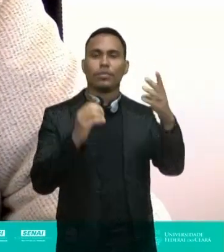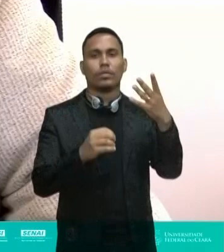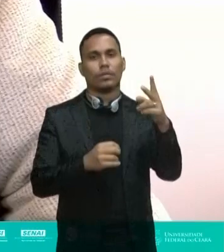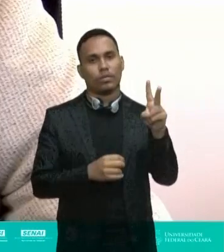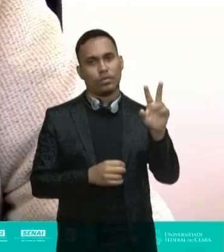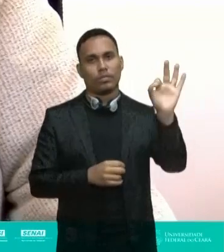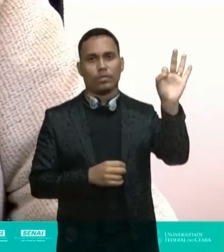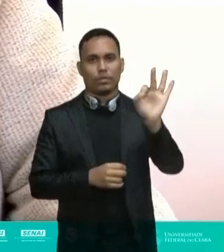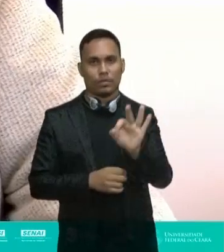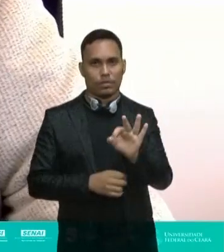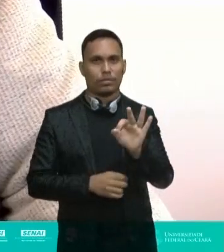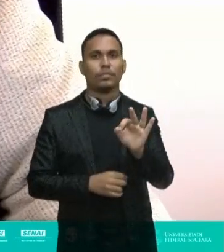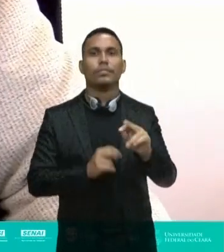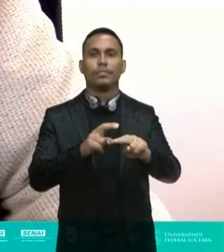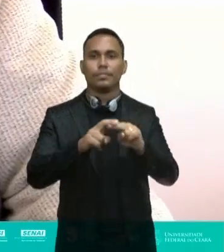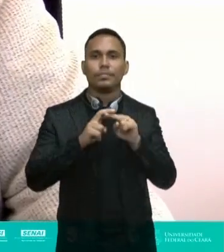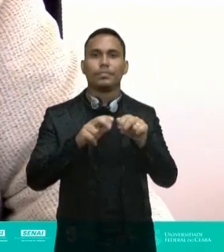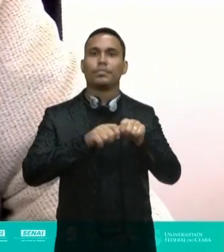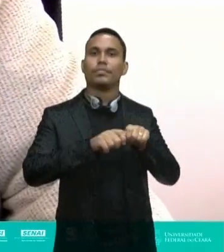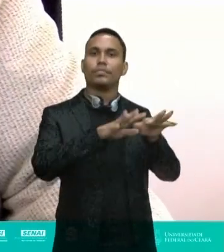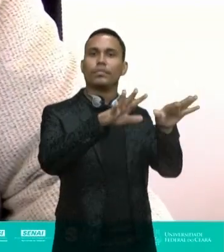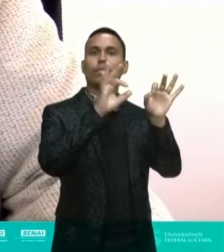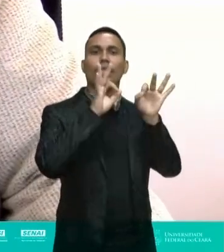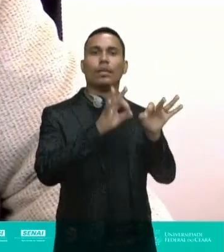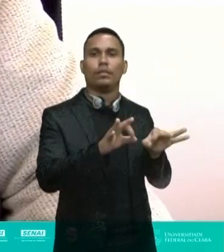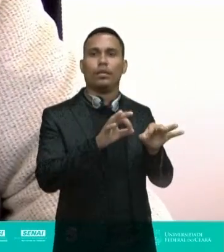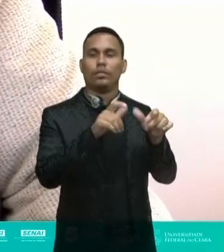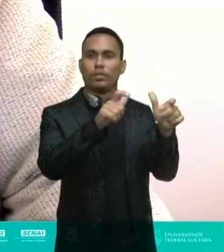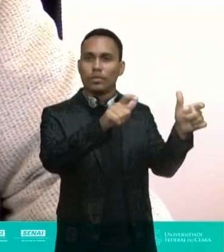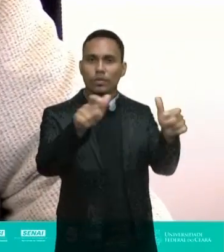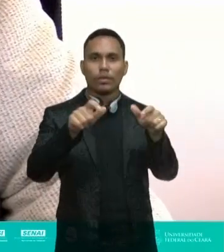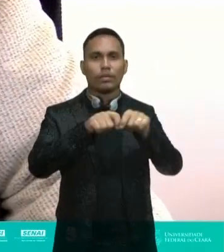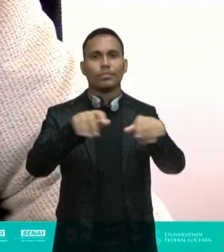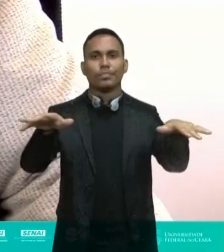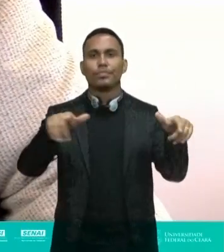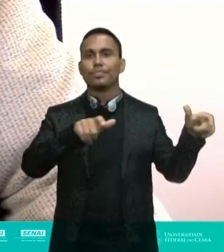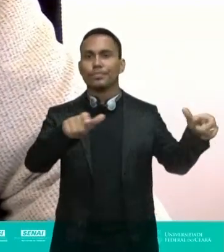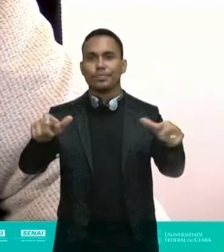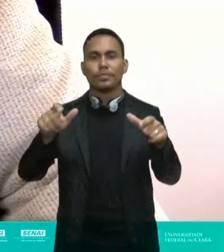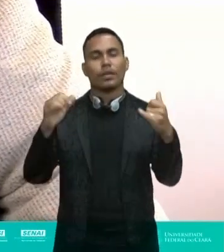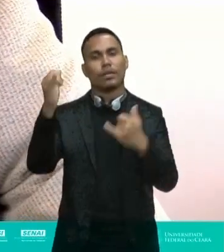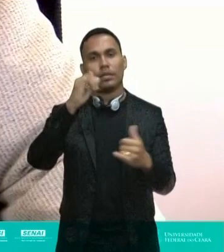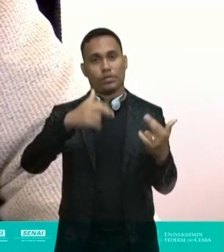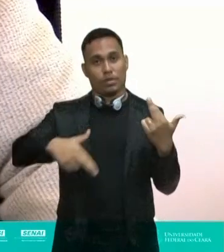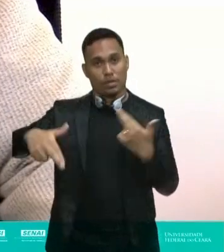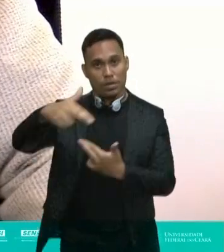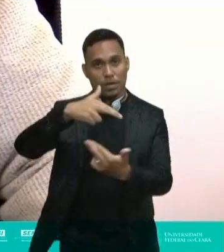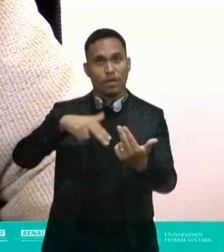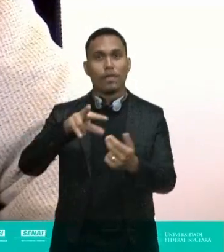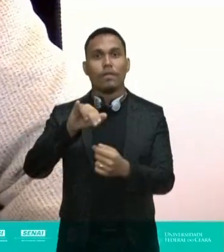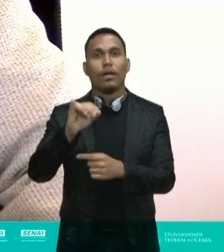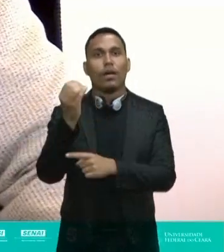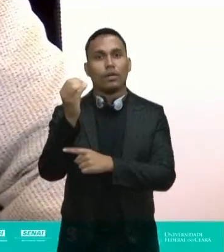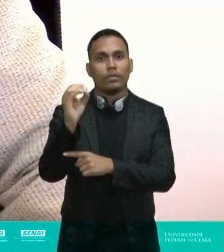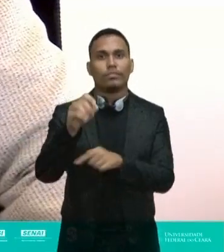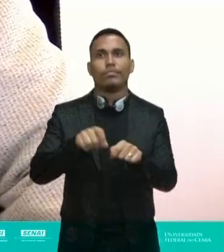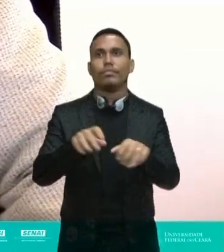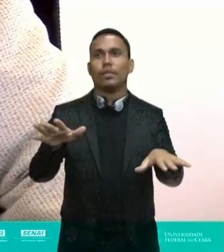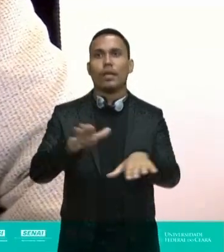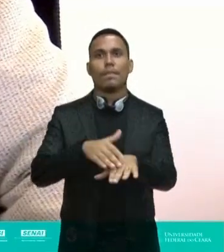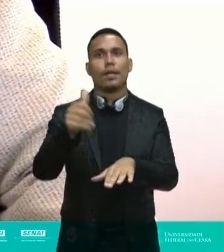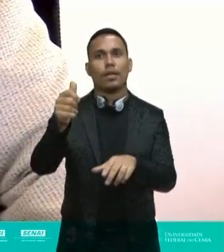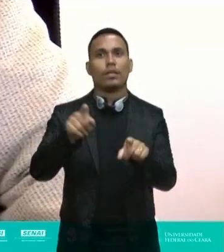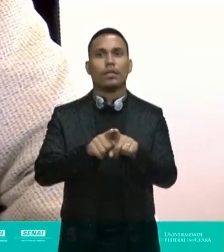Esta substituição de importações fósseis por recursos endógenos renováveis conduzirá ao crescimento da economia com mais e melhor